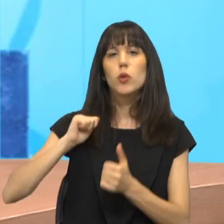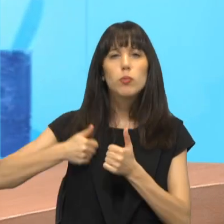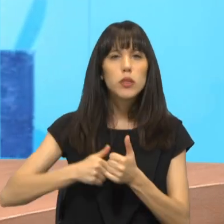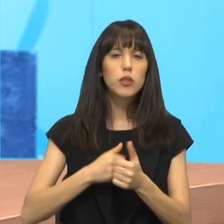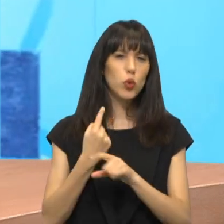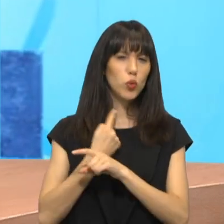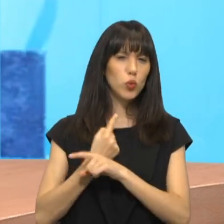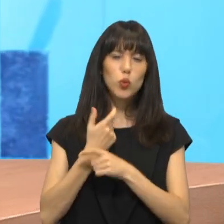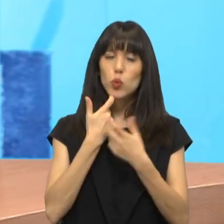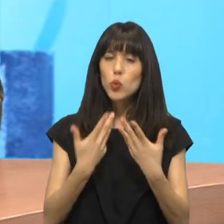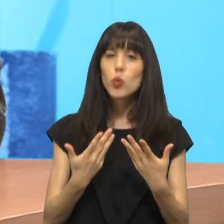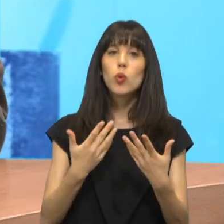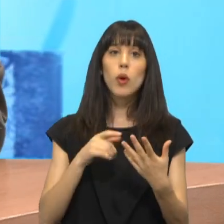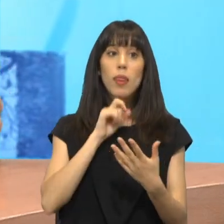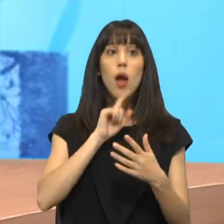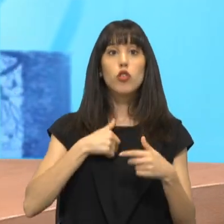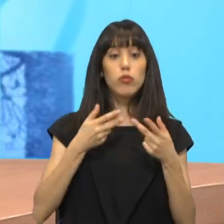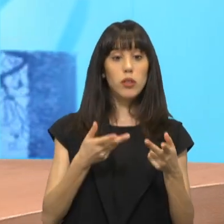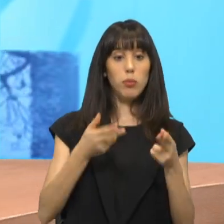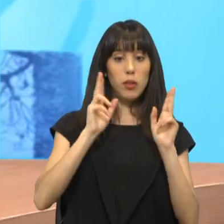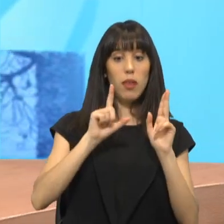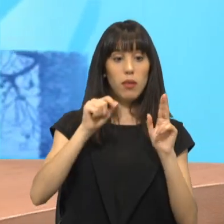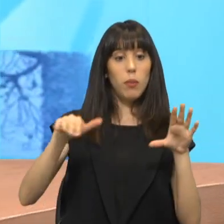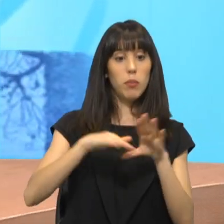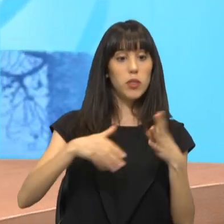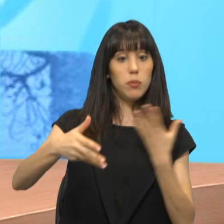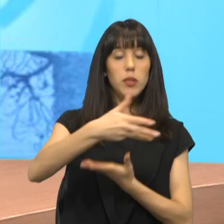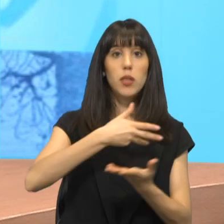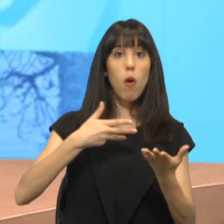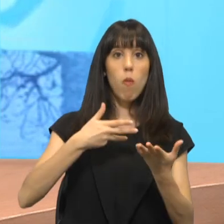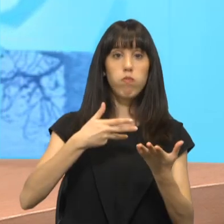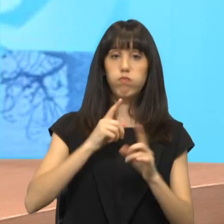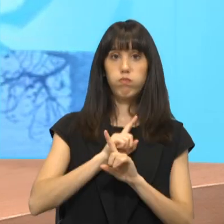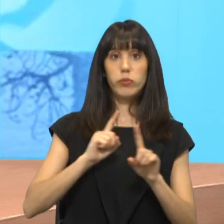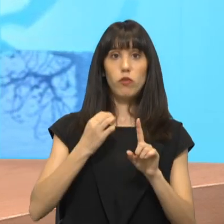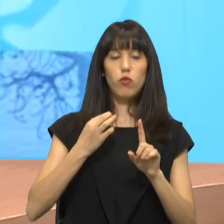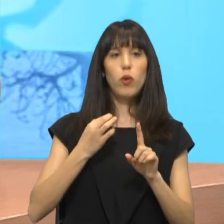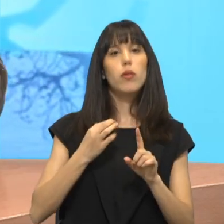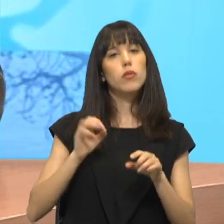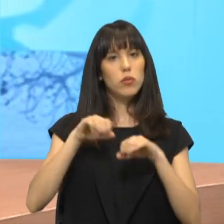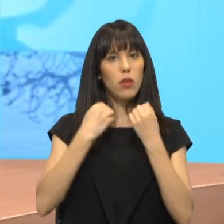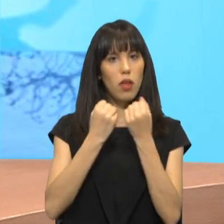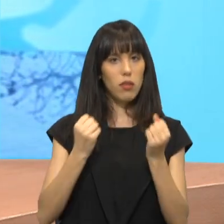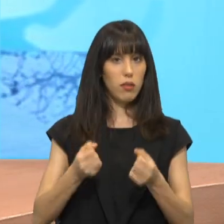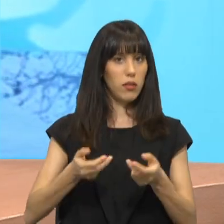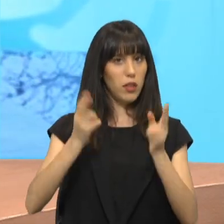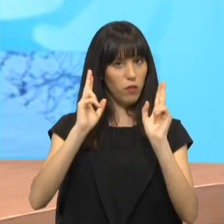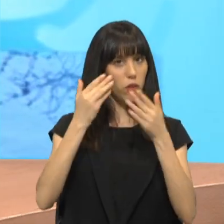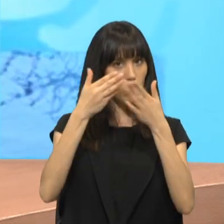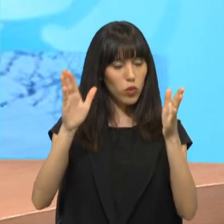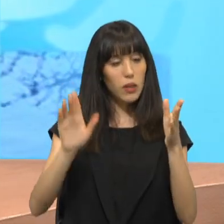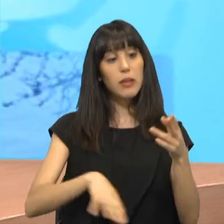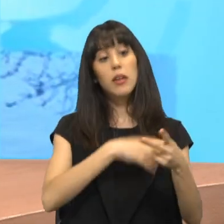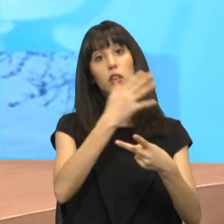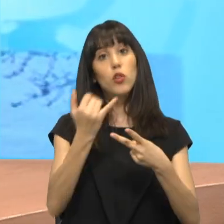Portanto, tudo o que tinha a ver com a possibilidade da liberdade e da participação na construção livre de uma sociedade livre, democrática, e, em segundo